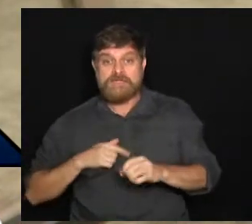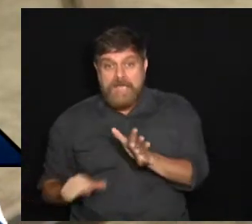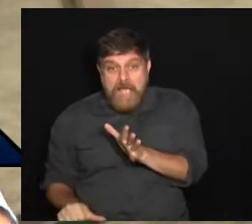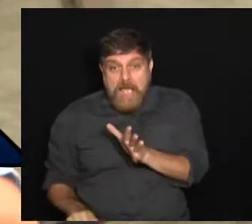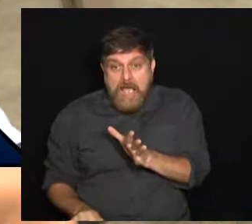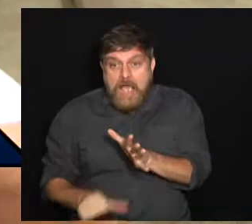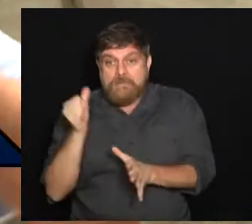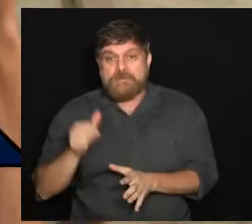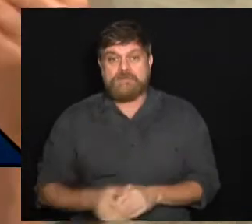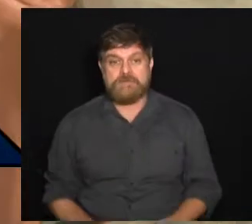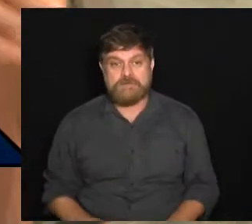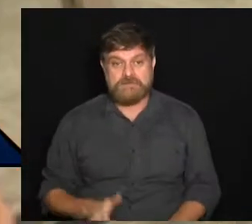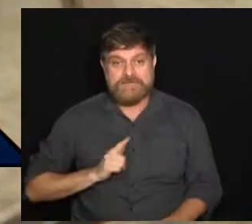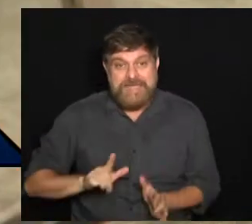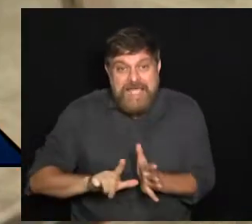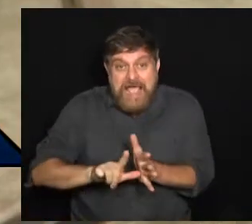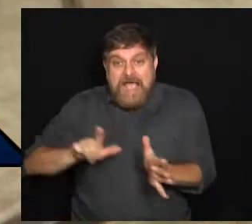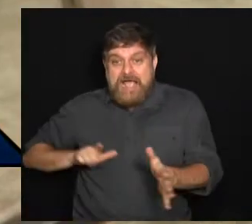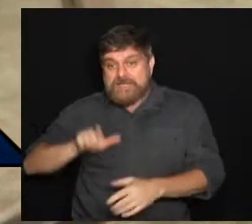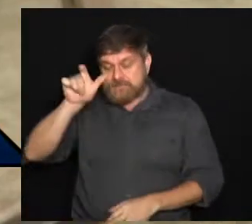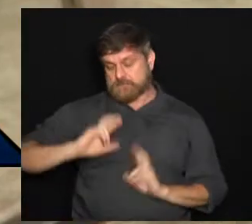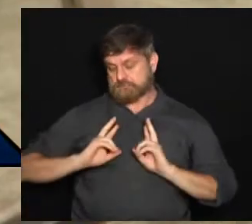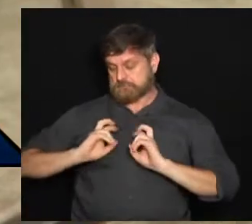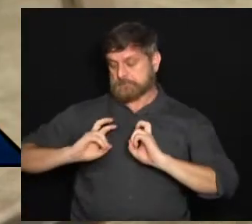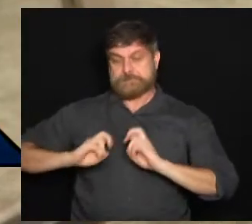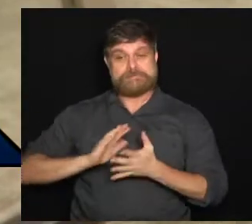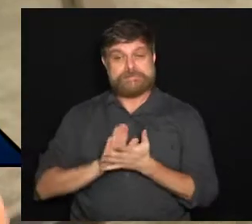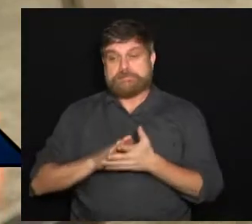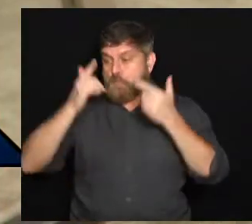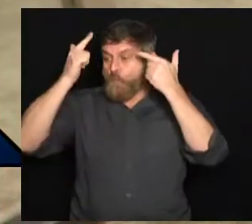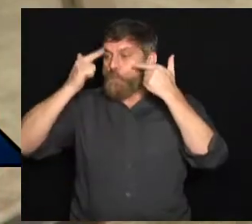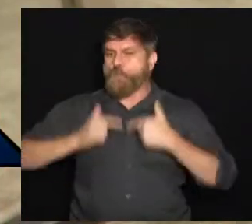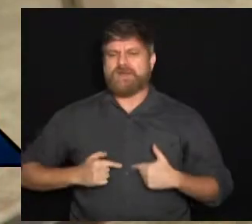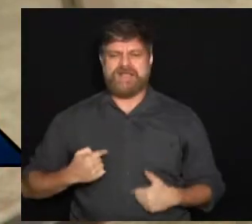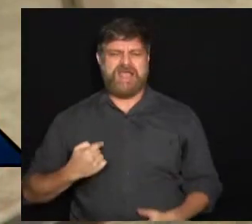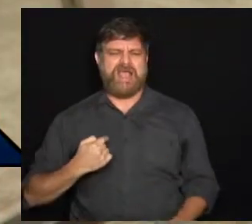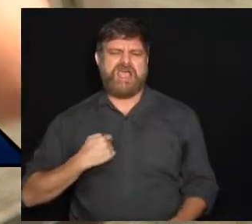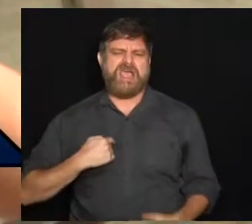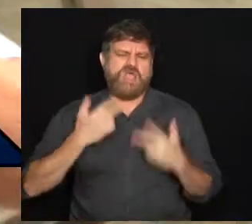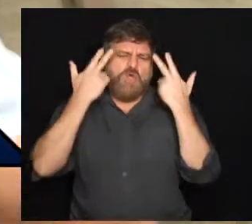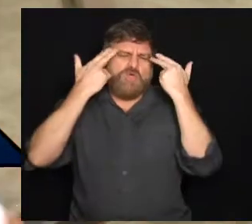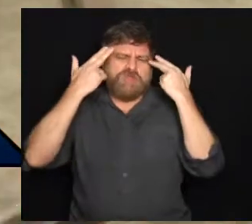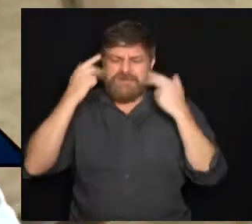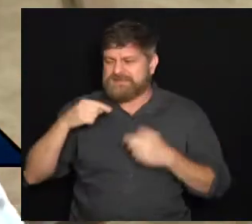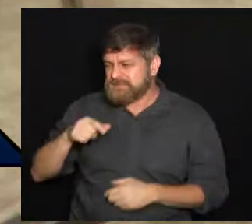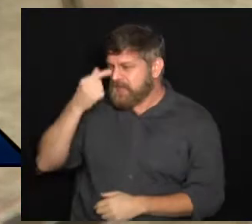coisa é que ele transmite antes da pessoa ter sintoma. Então não adianta falar assim, se está